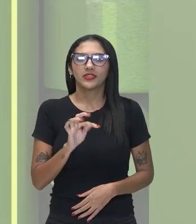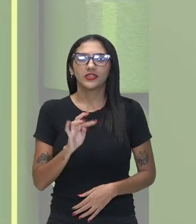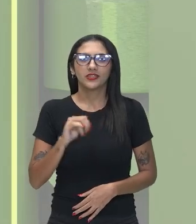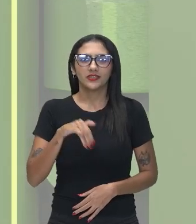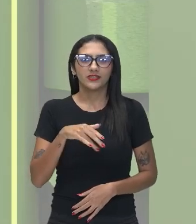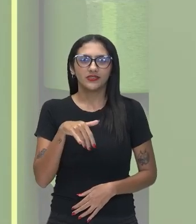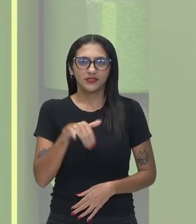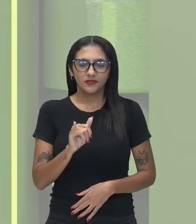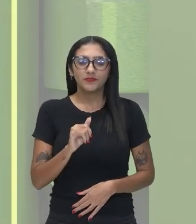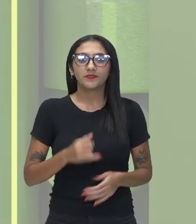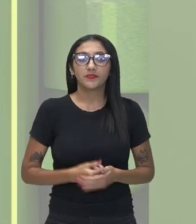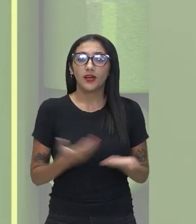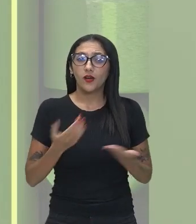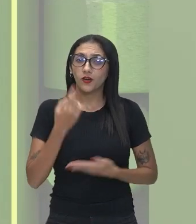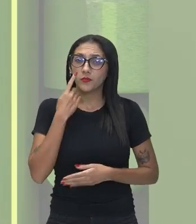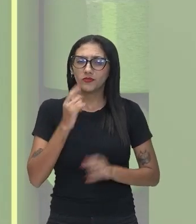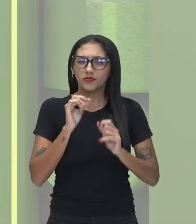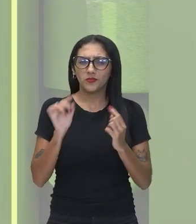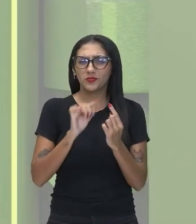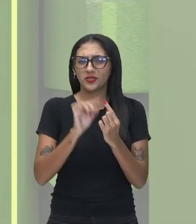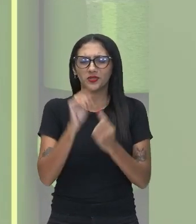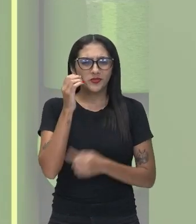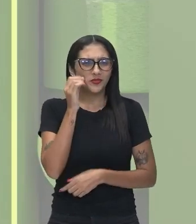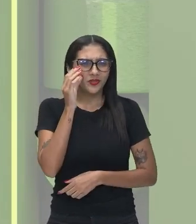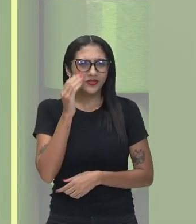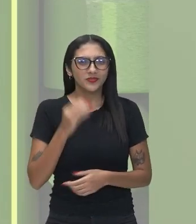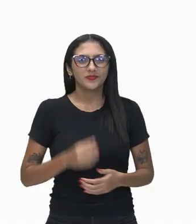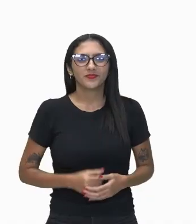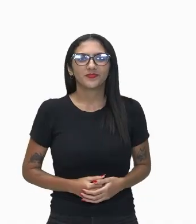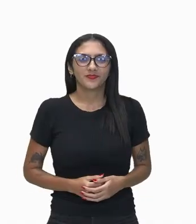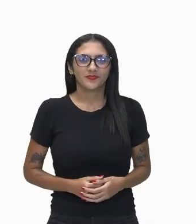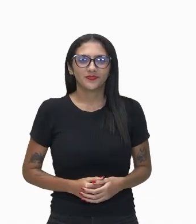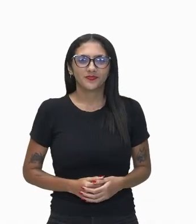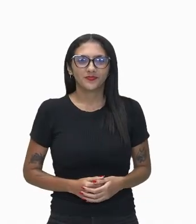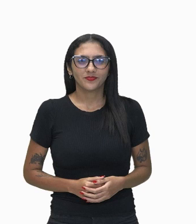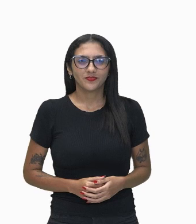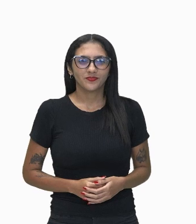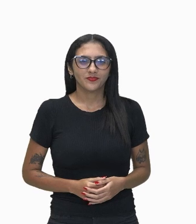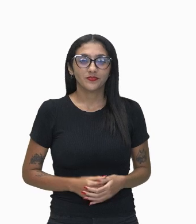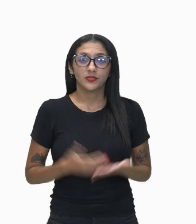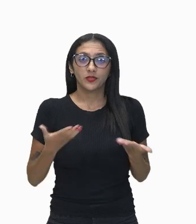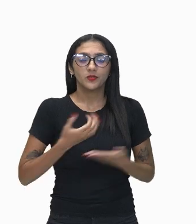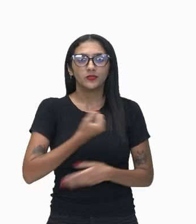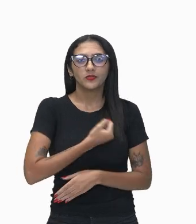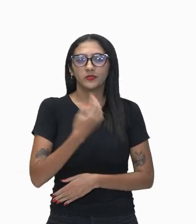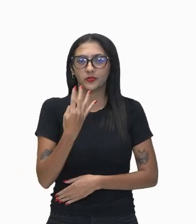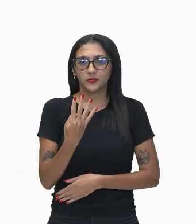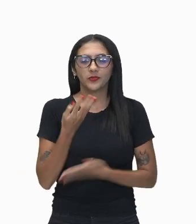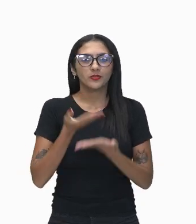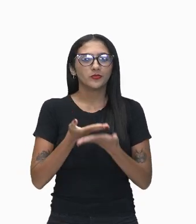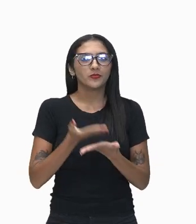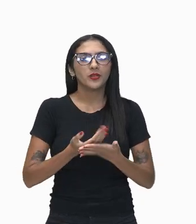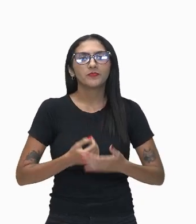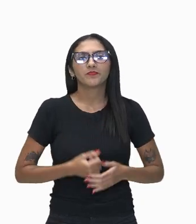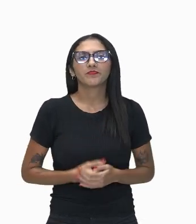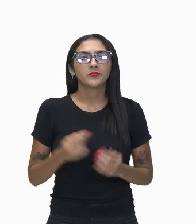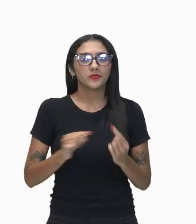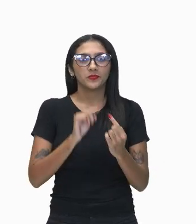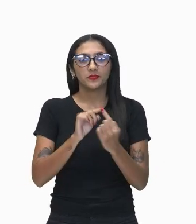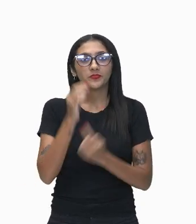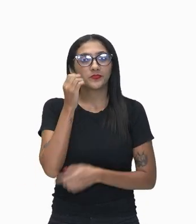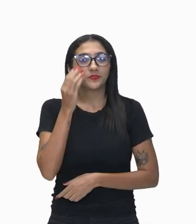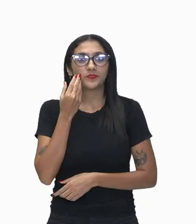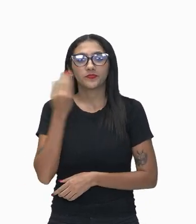Marques e agora vamos ver qual é o objeto de conhecimento dessa nossa aula. Essa é a aula de número 4, objeto de